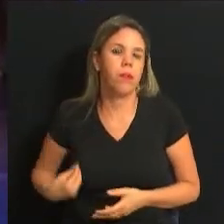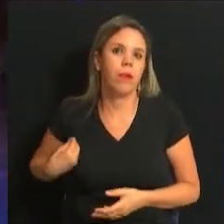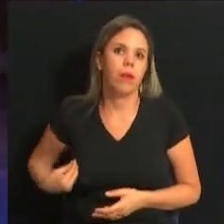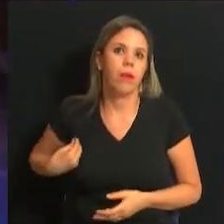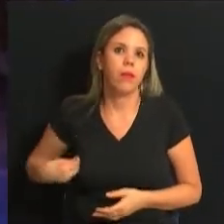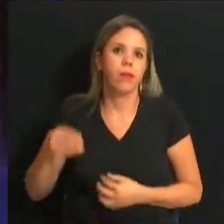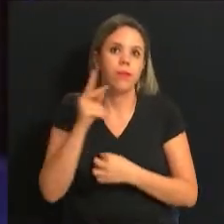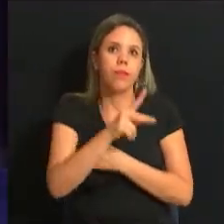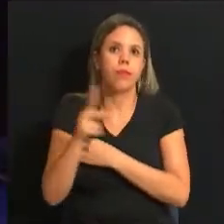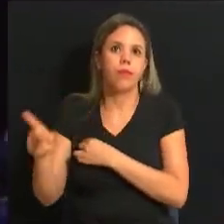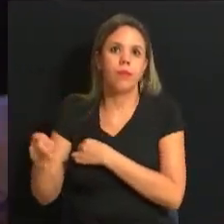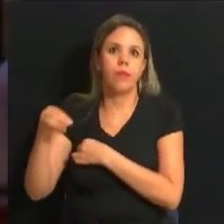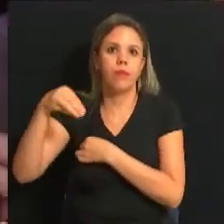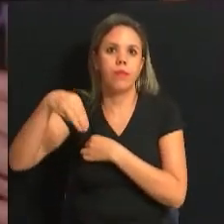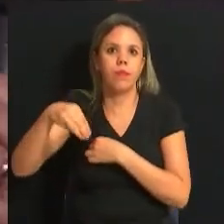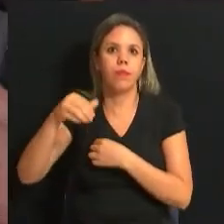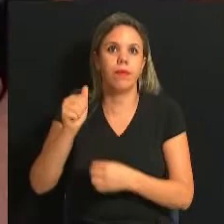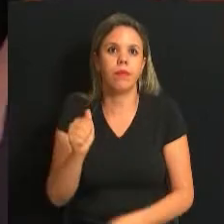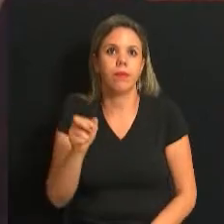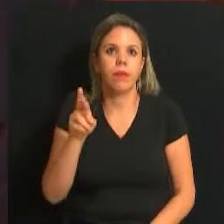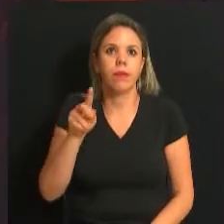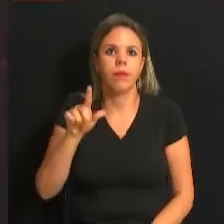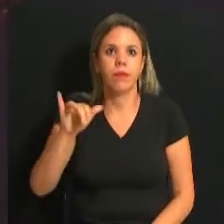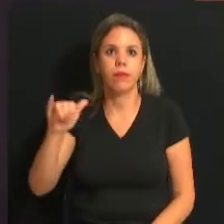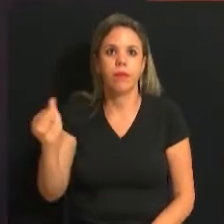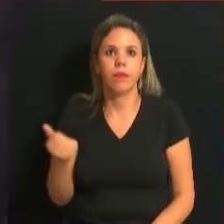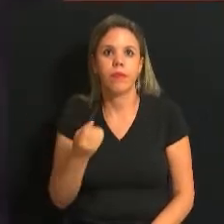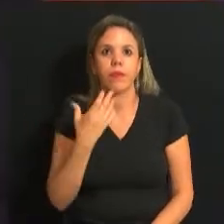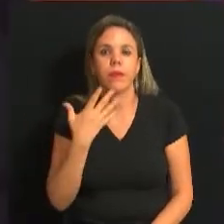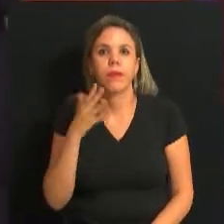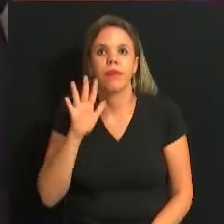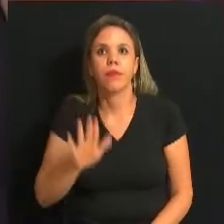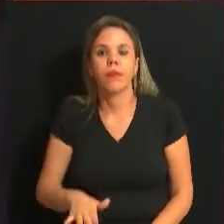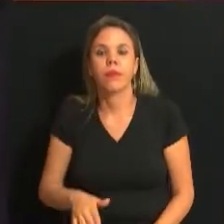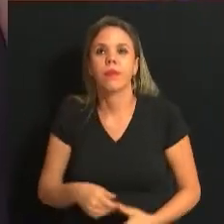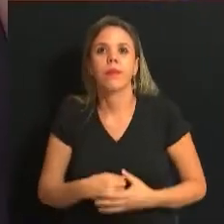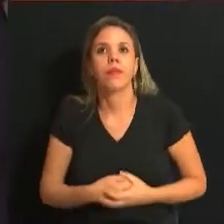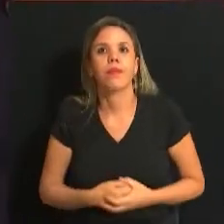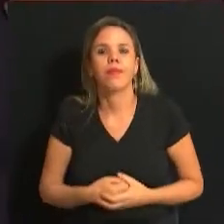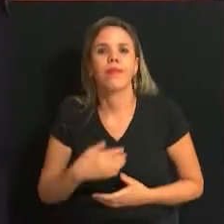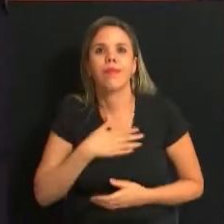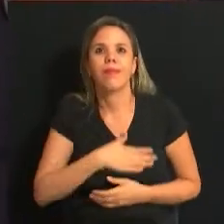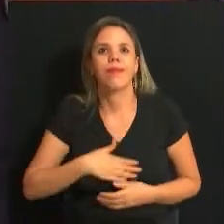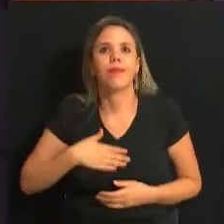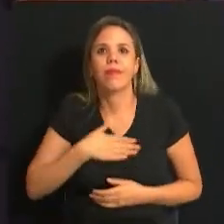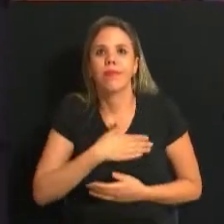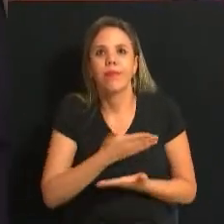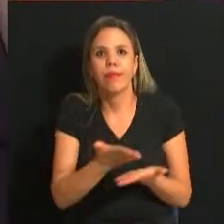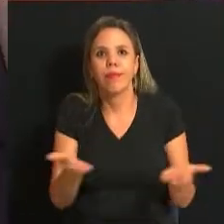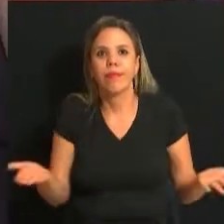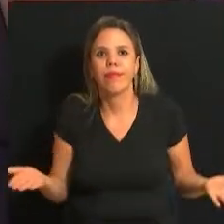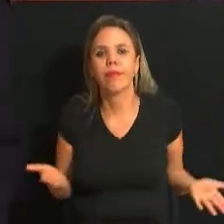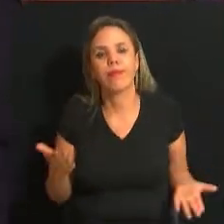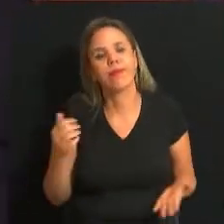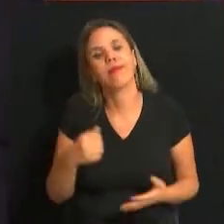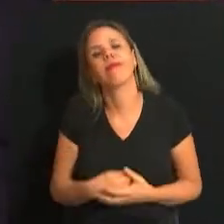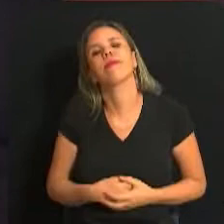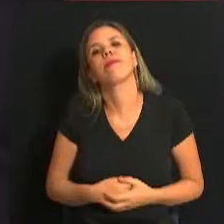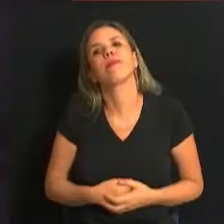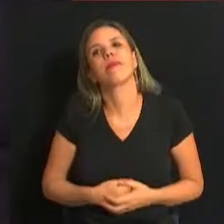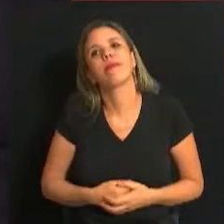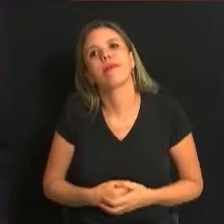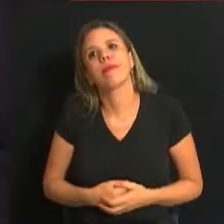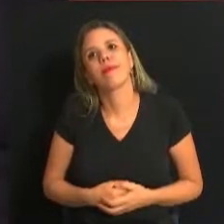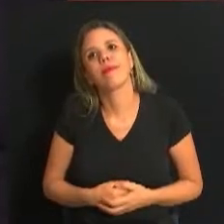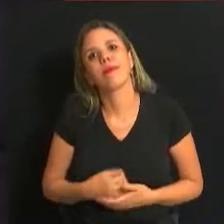professora Marília. Tudo bem com a senhora? Boa tarde. Tudo bem, boa tarde. Muito prazer de estar com vocês. O prazer é nosso. Bom,